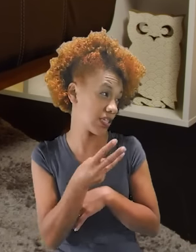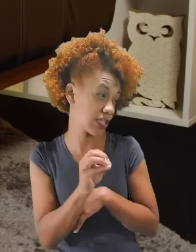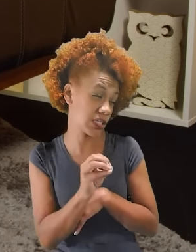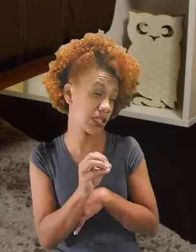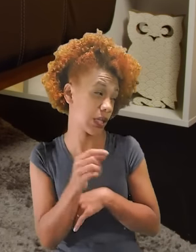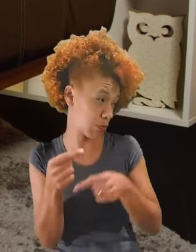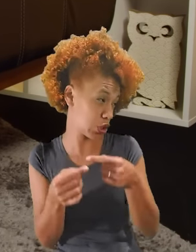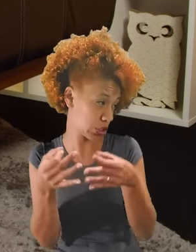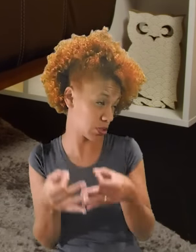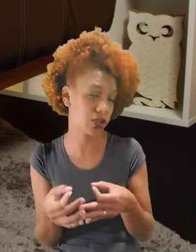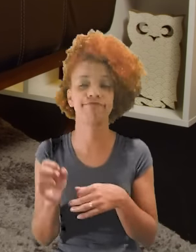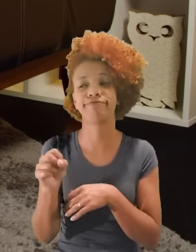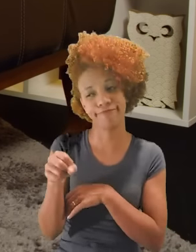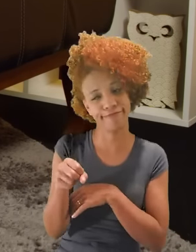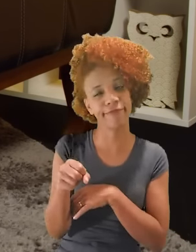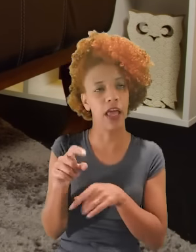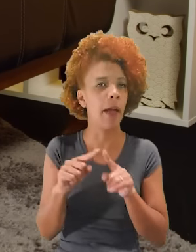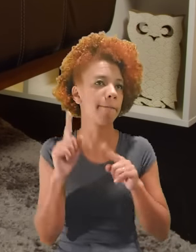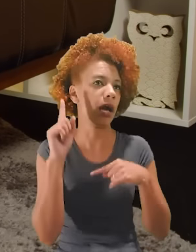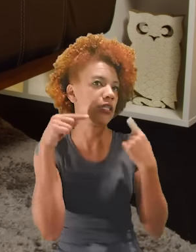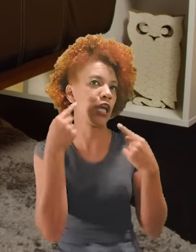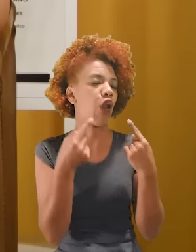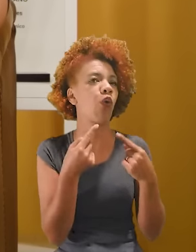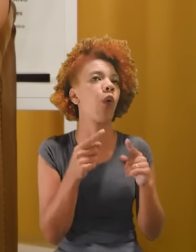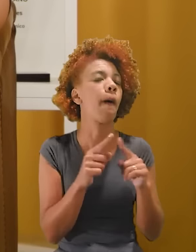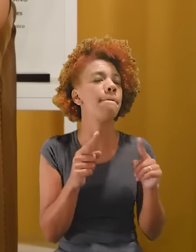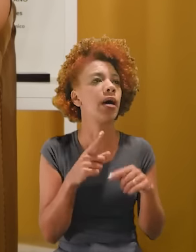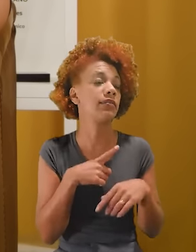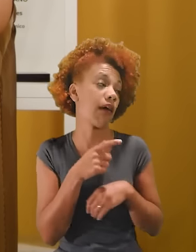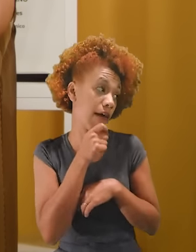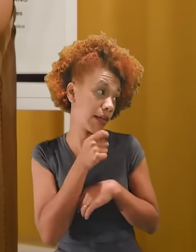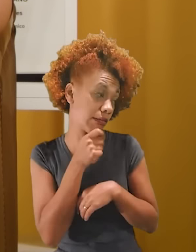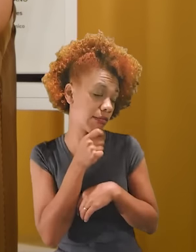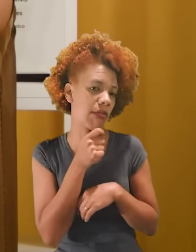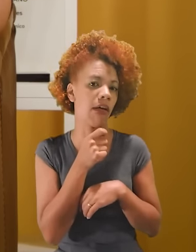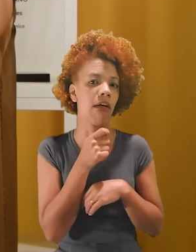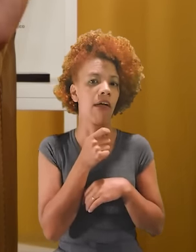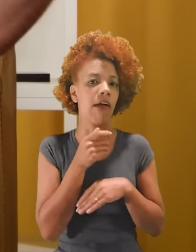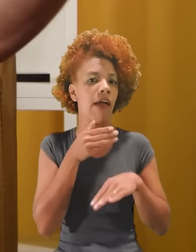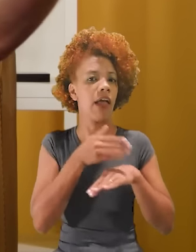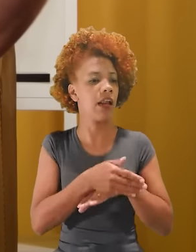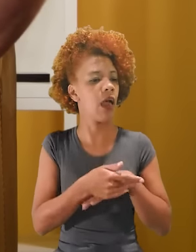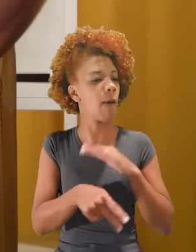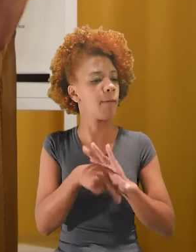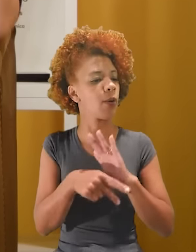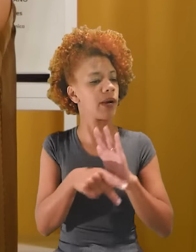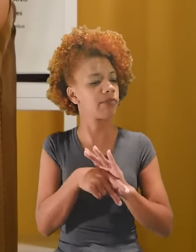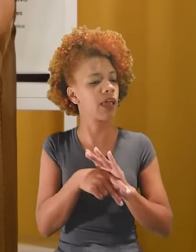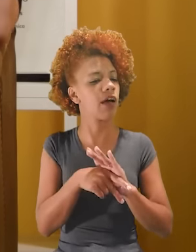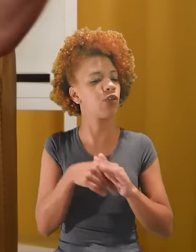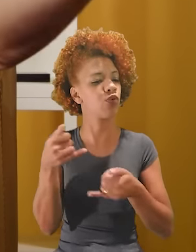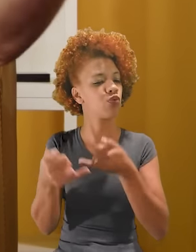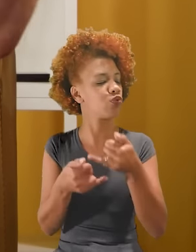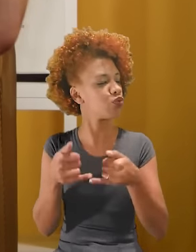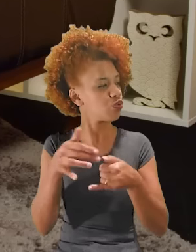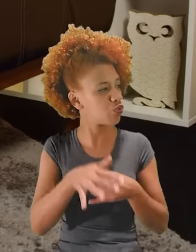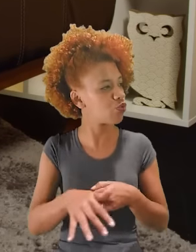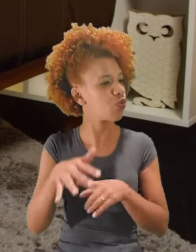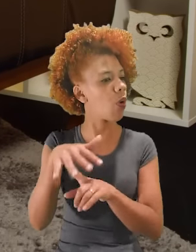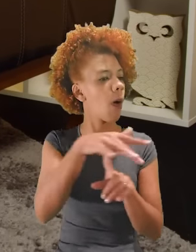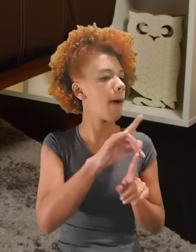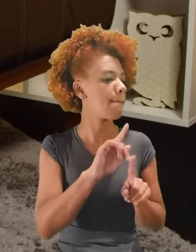tinha, cara. Pô. É, mas é louco, né? Que se você for ver assim... Mas ele ainda é... Ele é o dono do parque. Dono do parque. Ele é o dono da história. Tudo, cara.